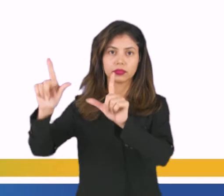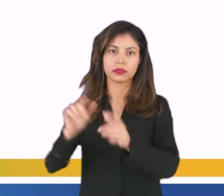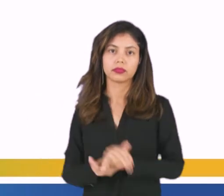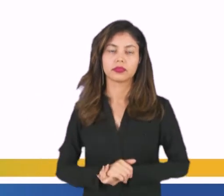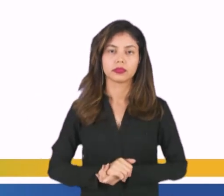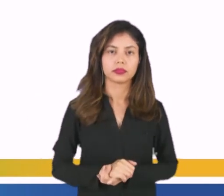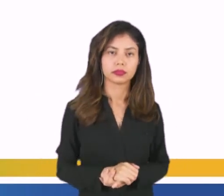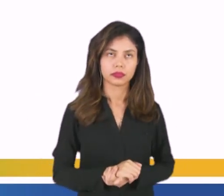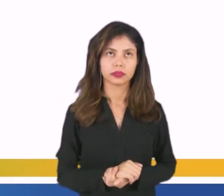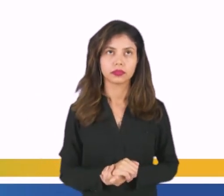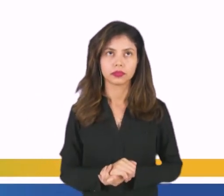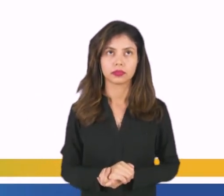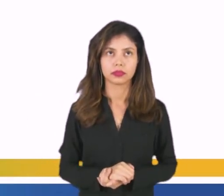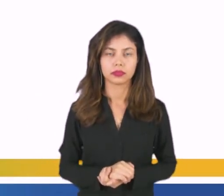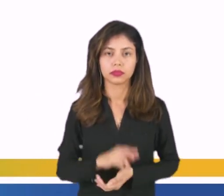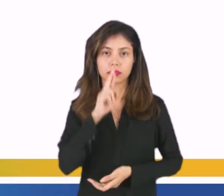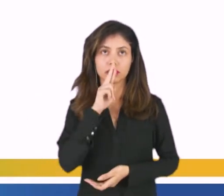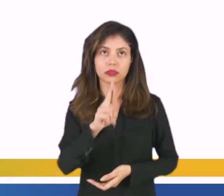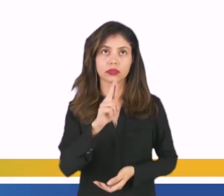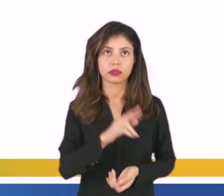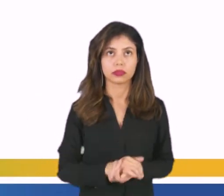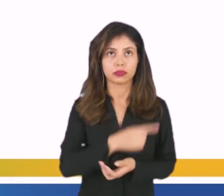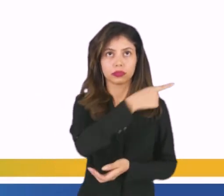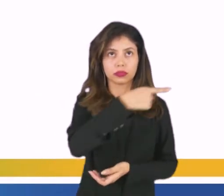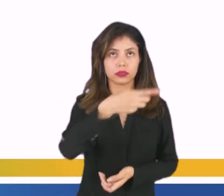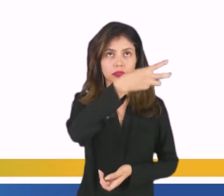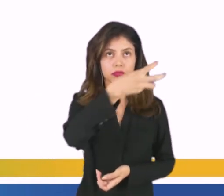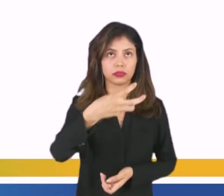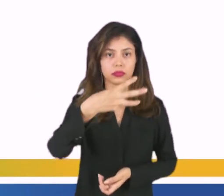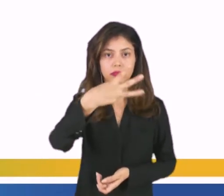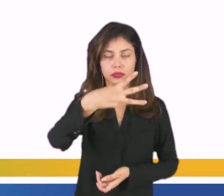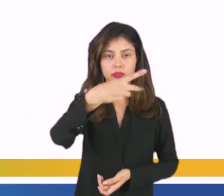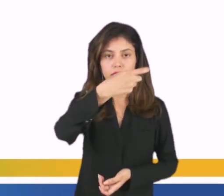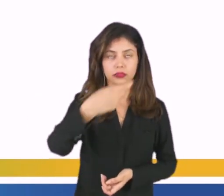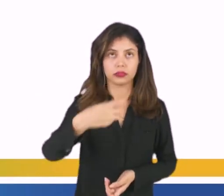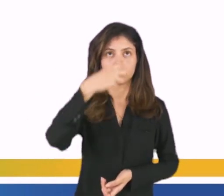aí o exercitando. Resolva a inequação